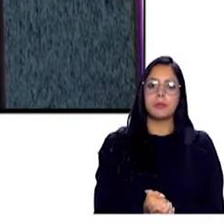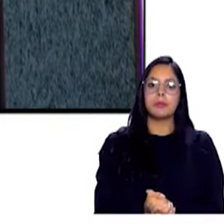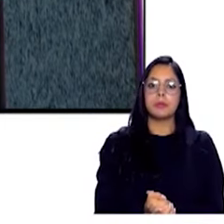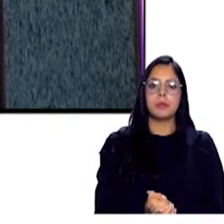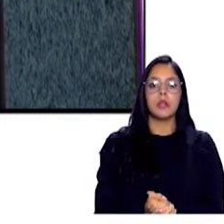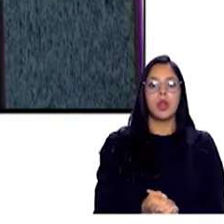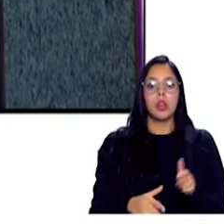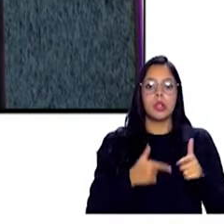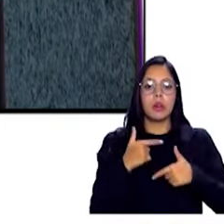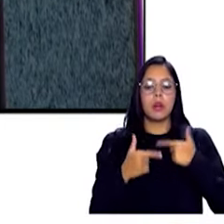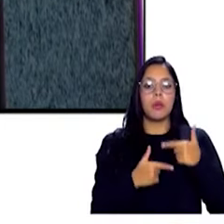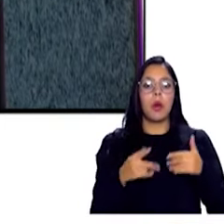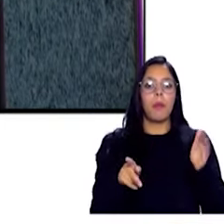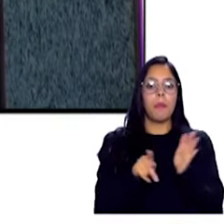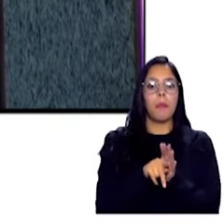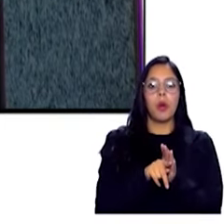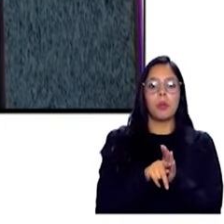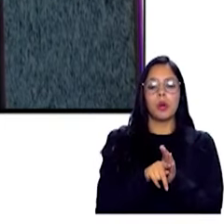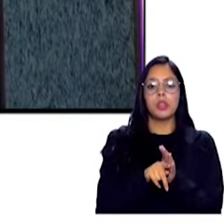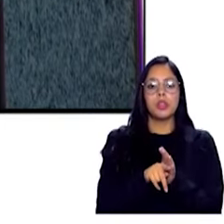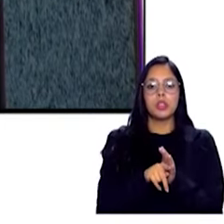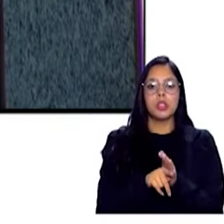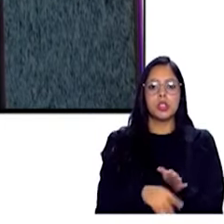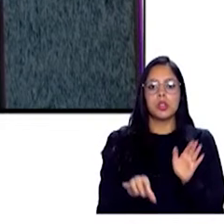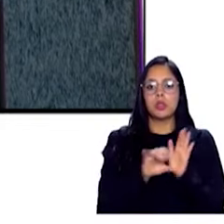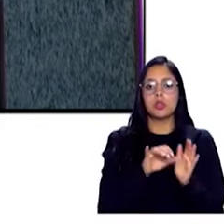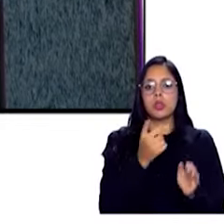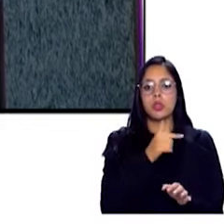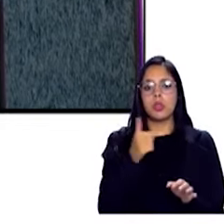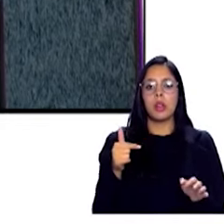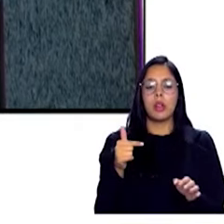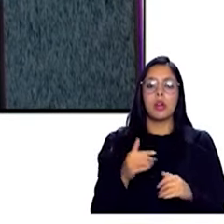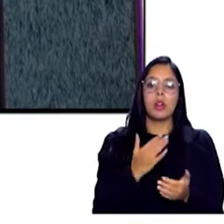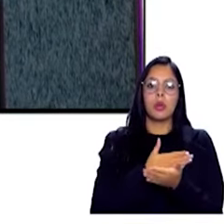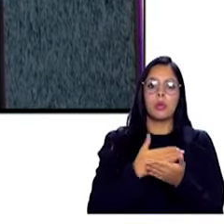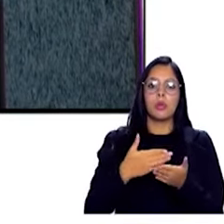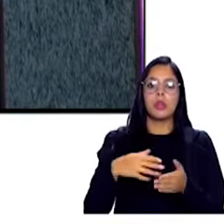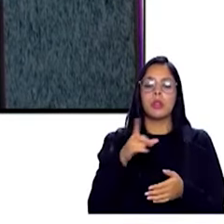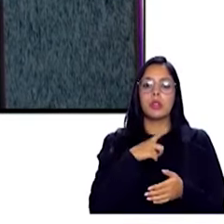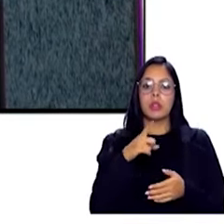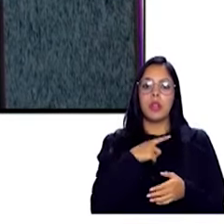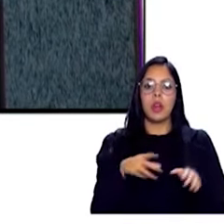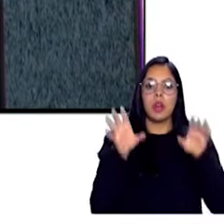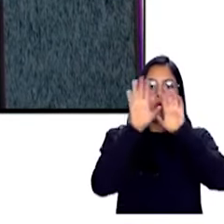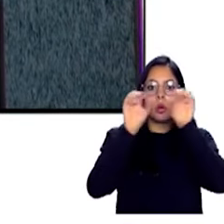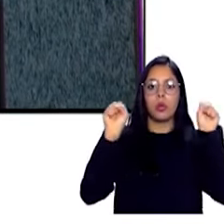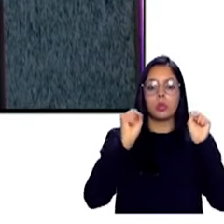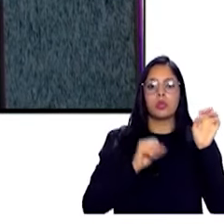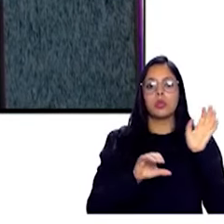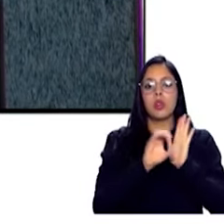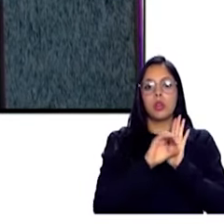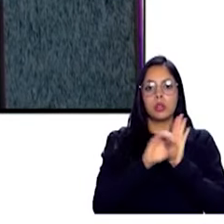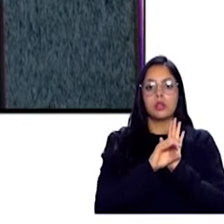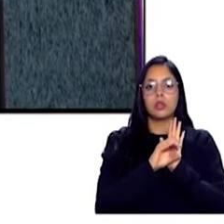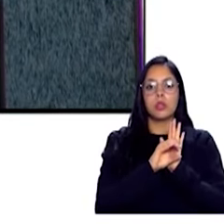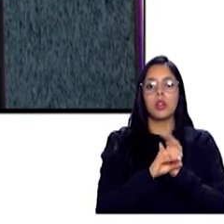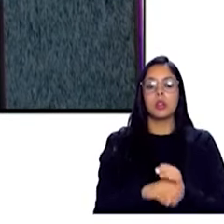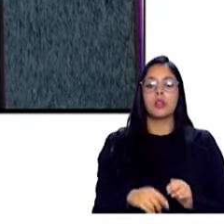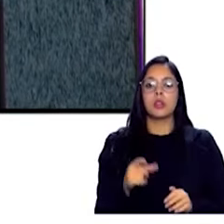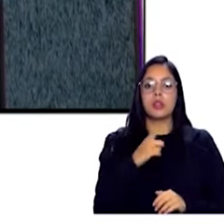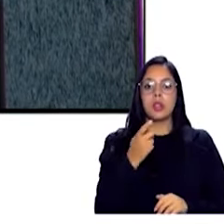trabalhar com a declaração de inconstitucionalidade ela passa a corte constitucional chamando a